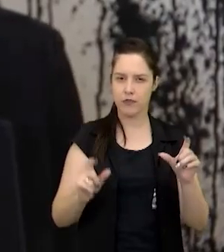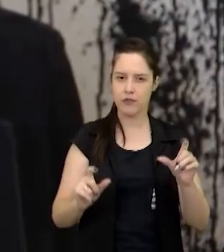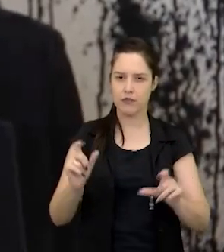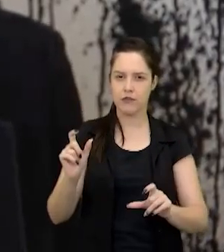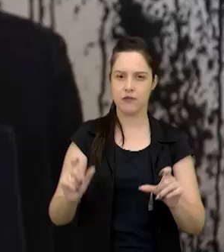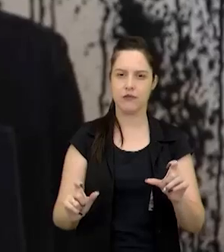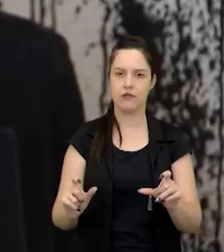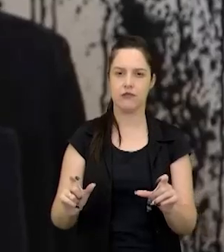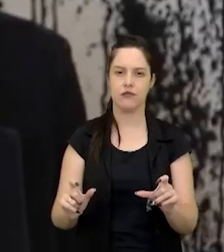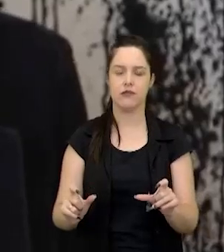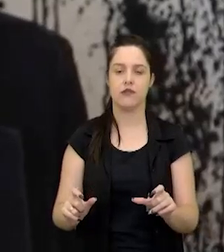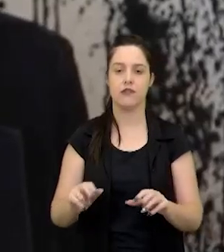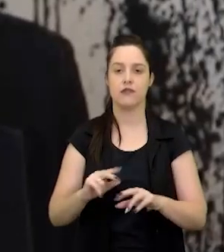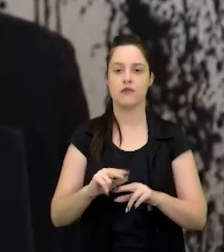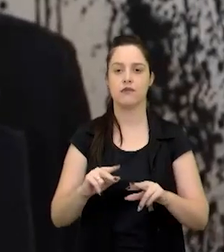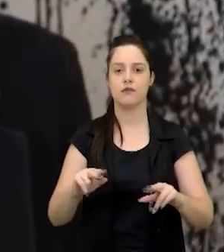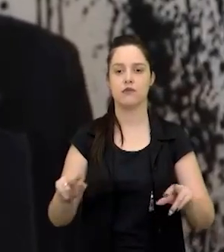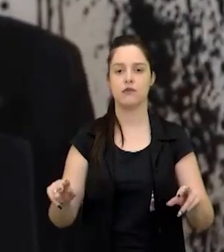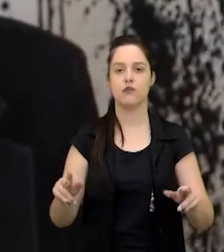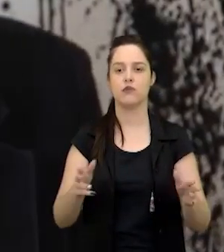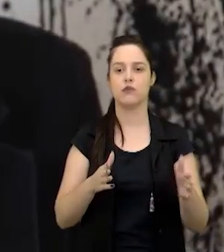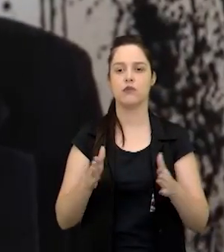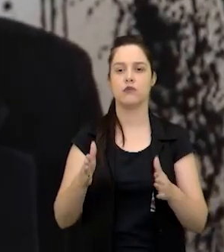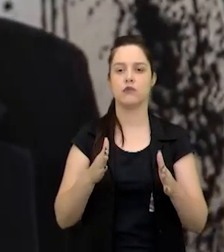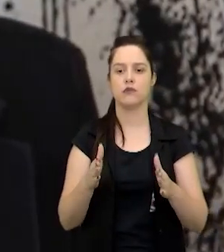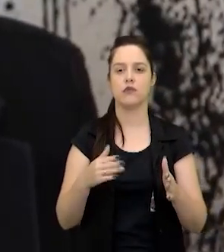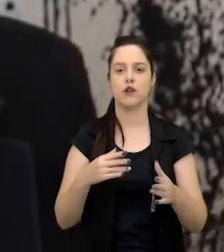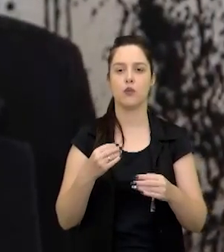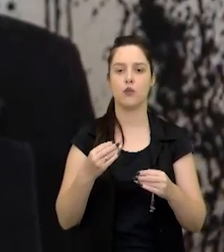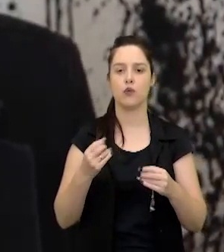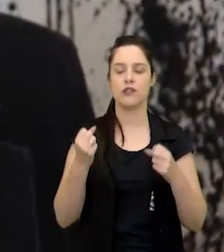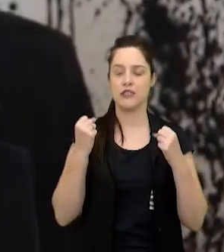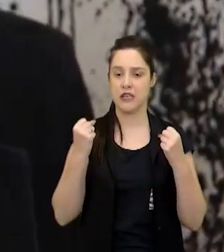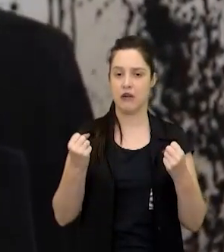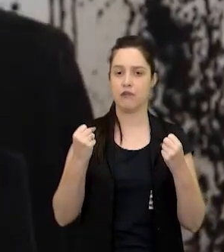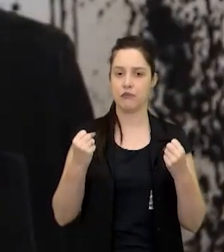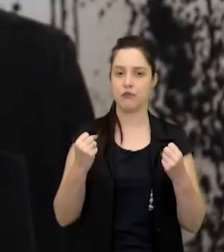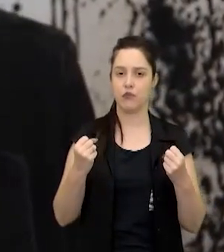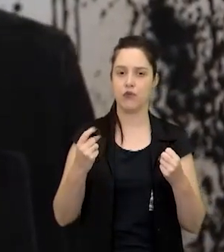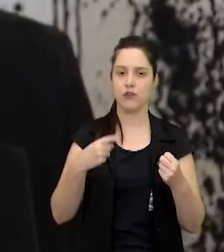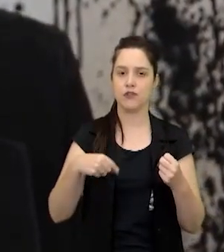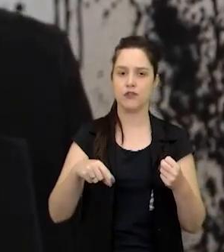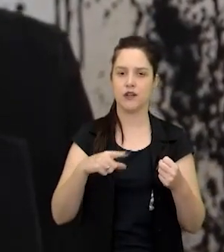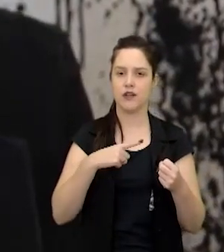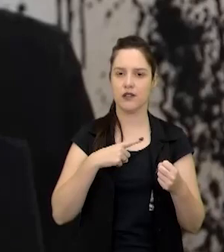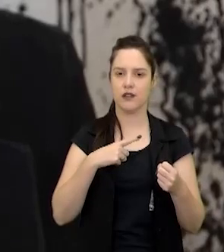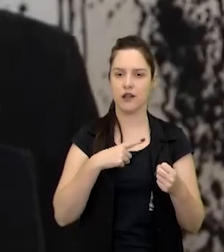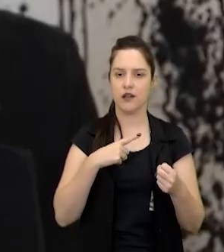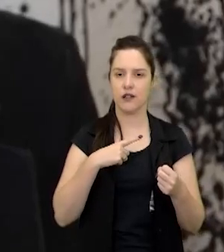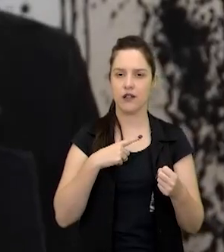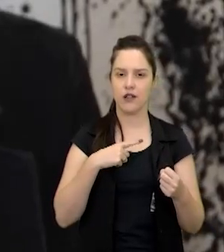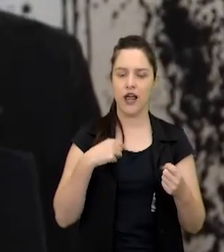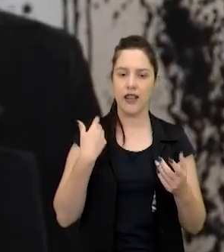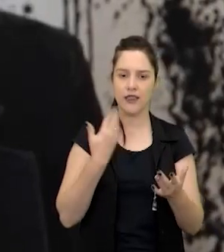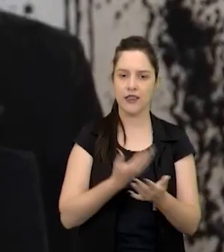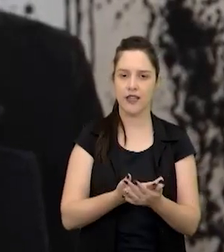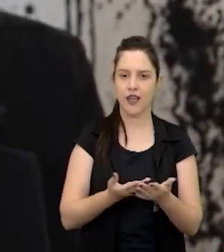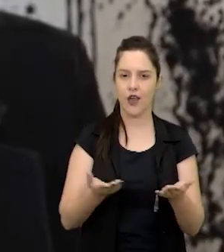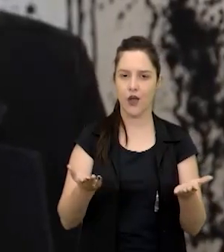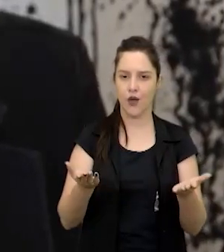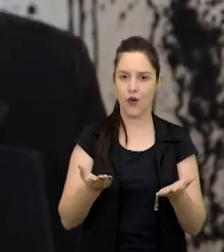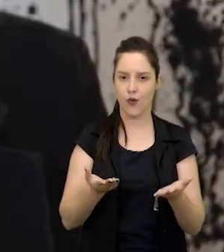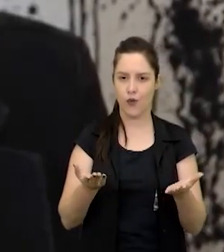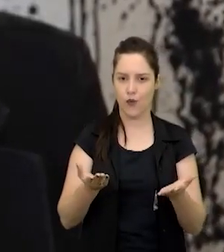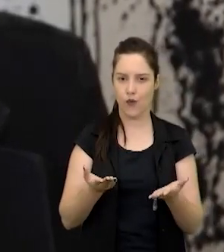Stieglitz estivesse buscando responder com muita força às críticas que existem até hoje,